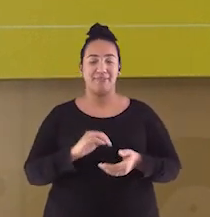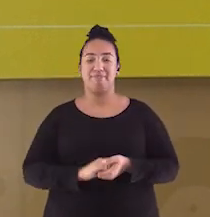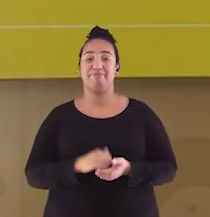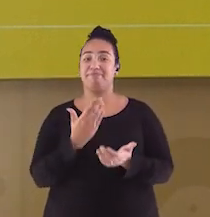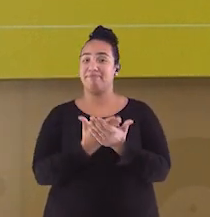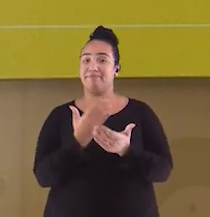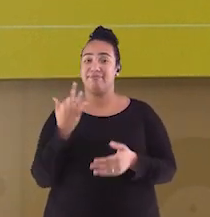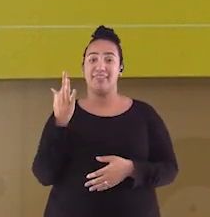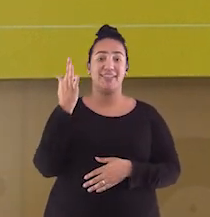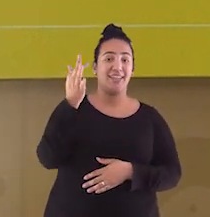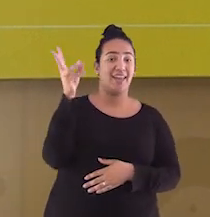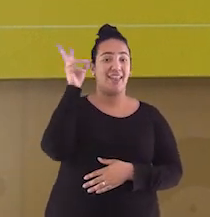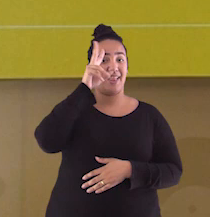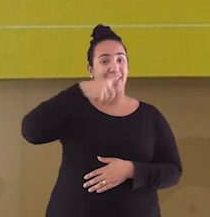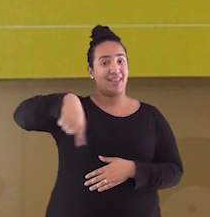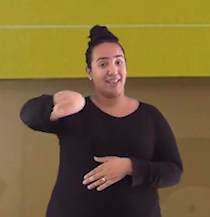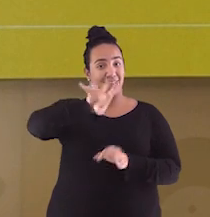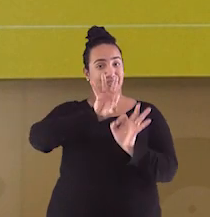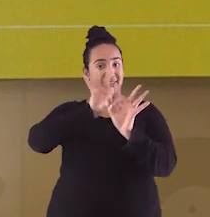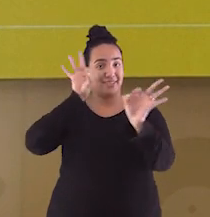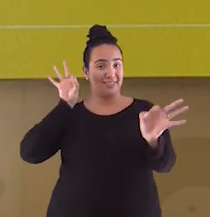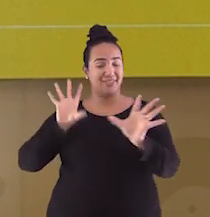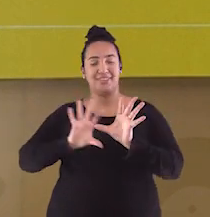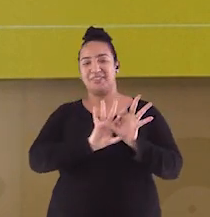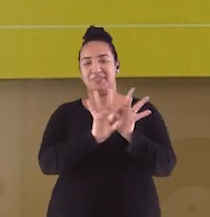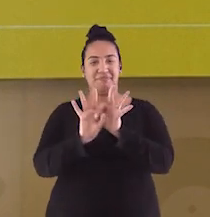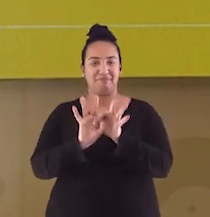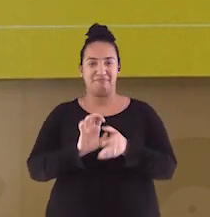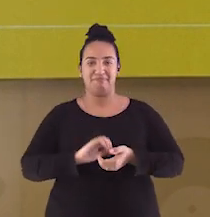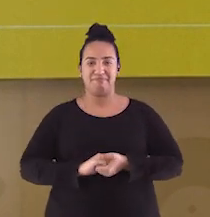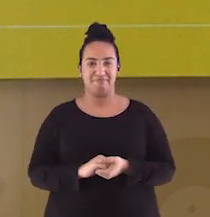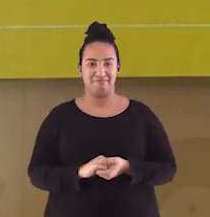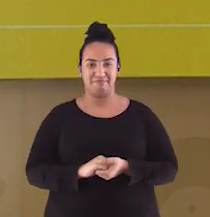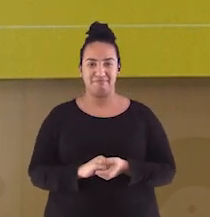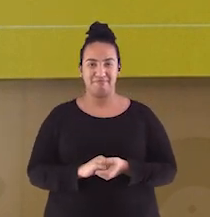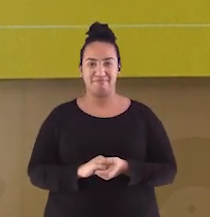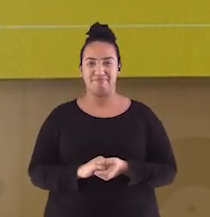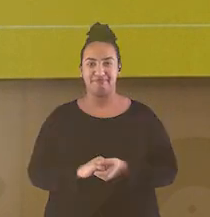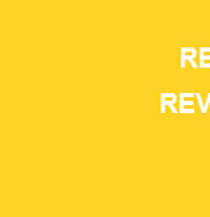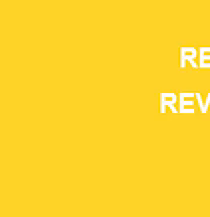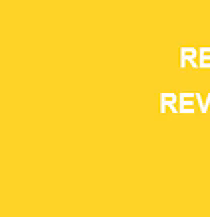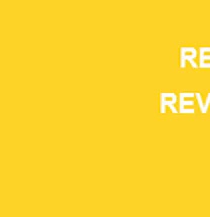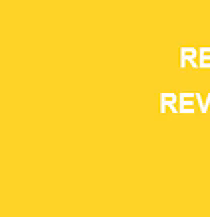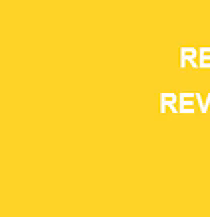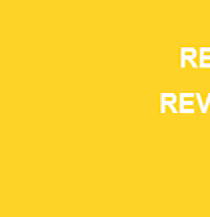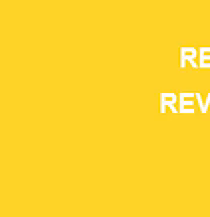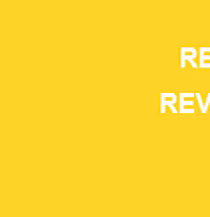aulas. Até a próxima! E não esqueçam, mesmo distantes, estamos juntos!